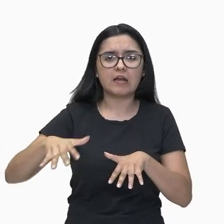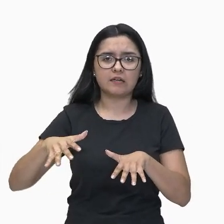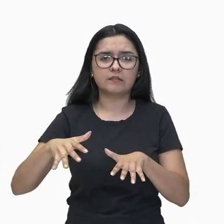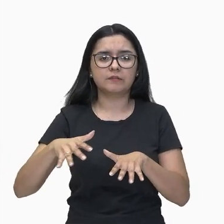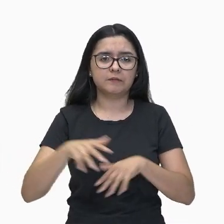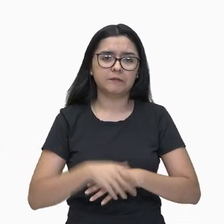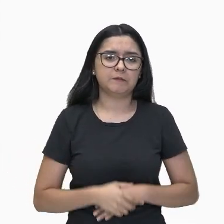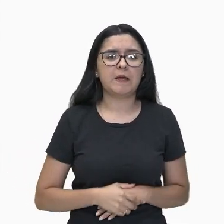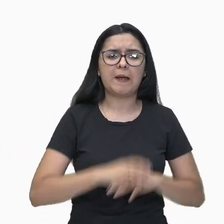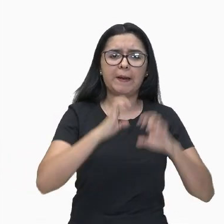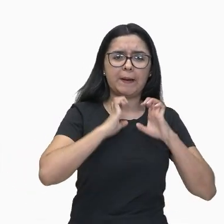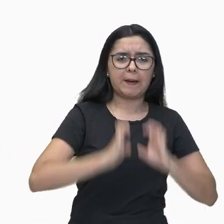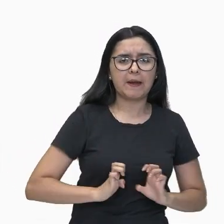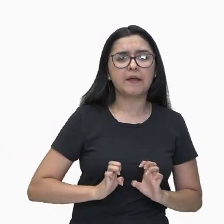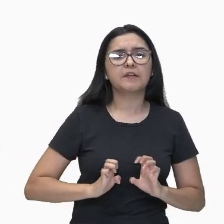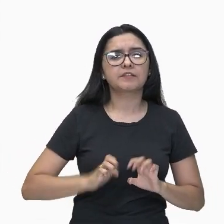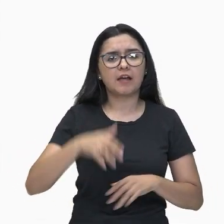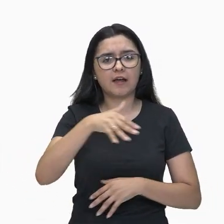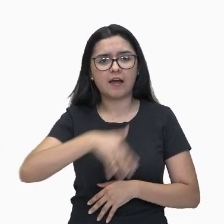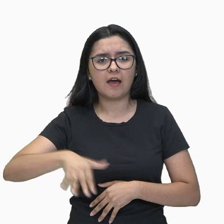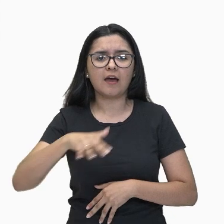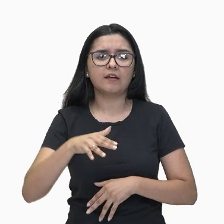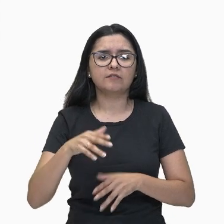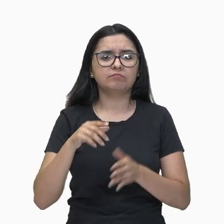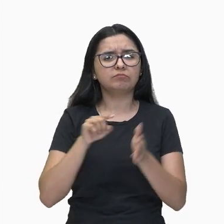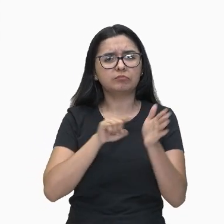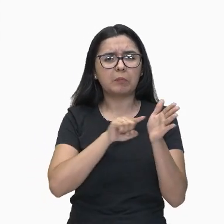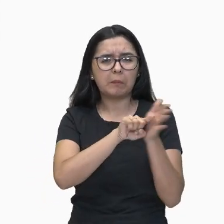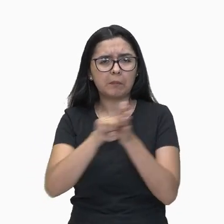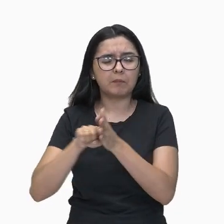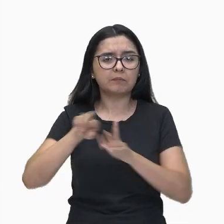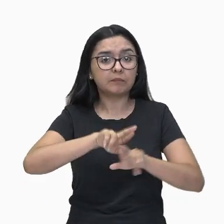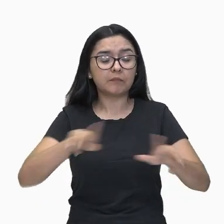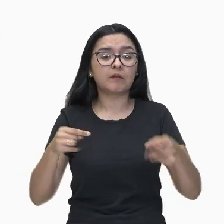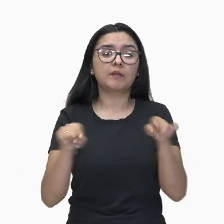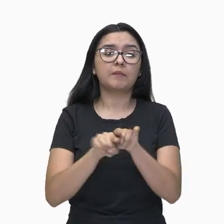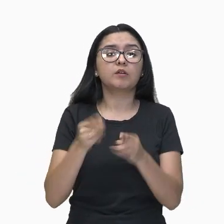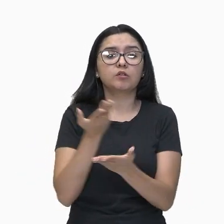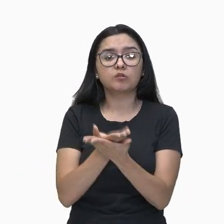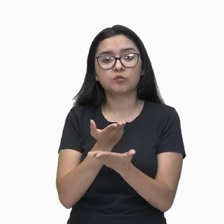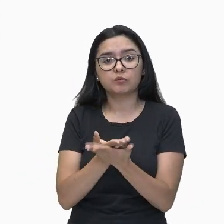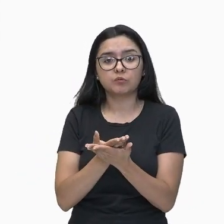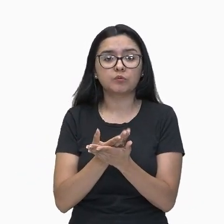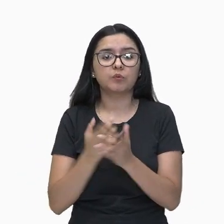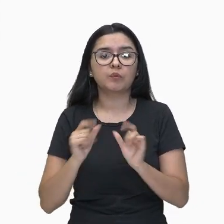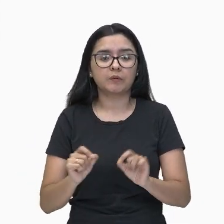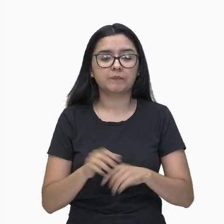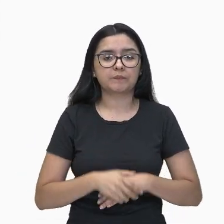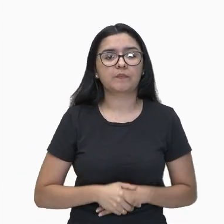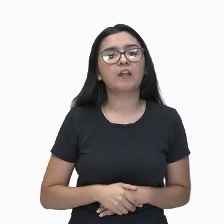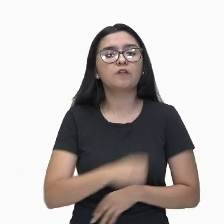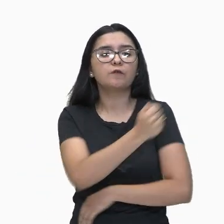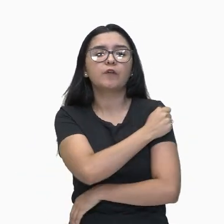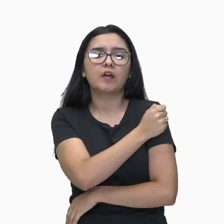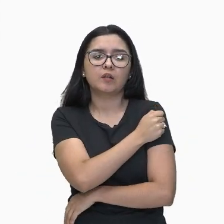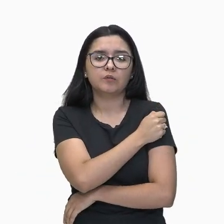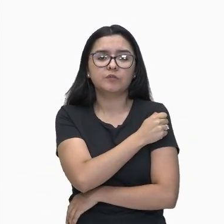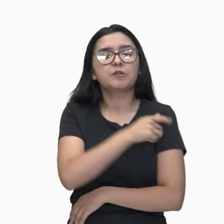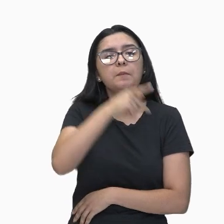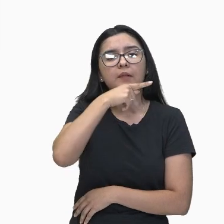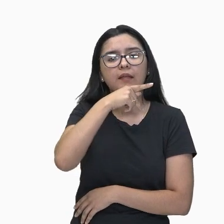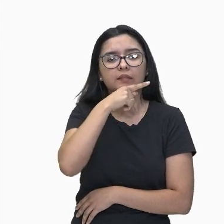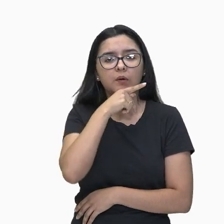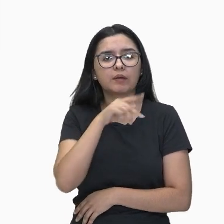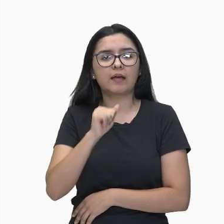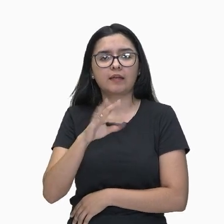metafísica, a própria física, né. Ele estudou na academia de Platão, ele foi discípulo de Platão em Atenas, né,